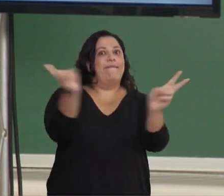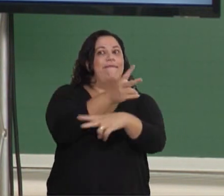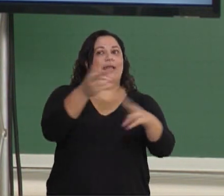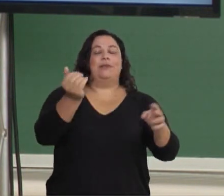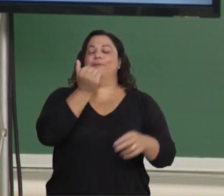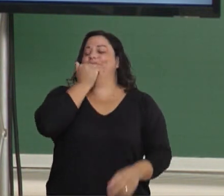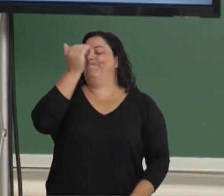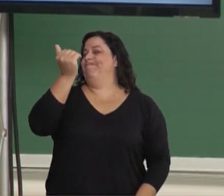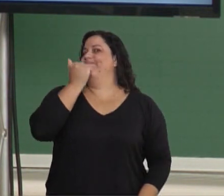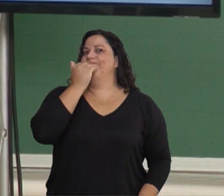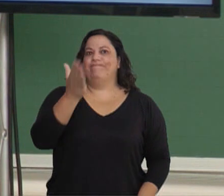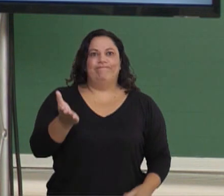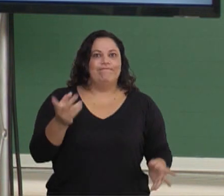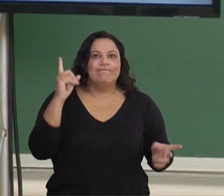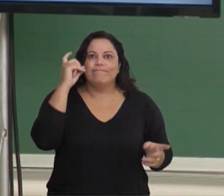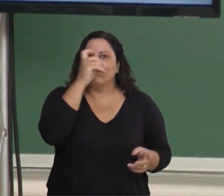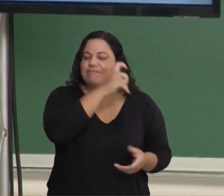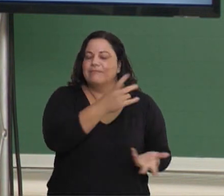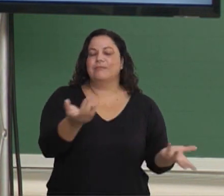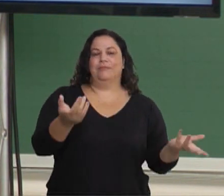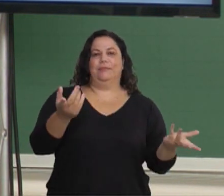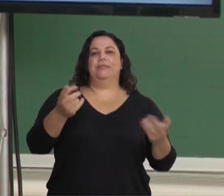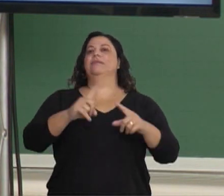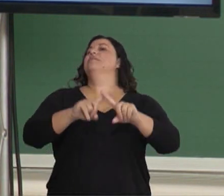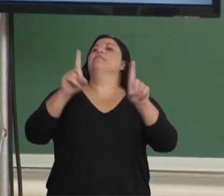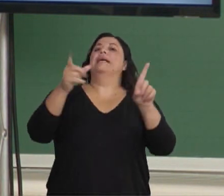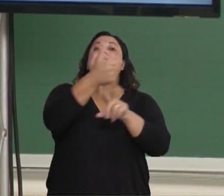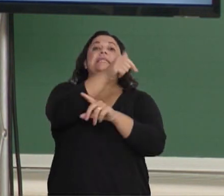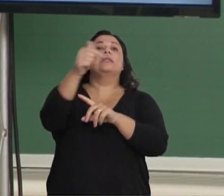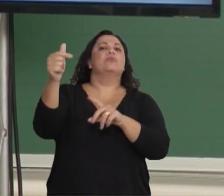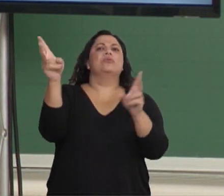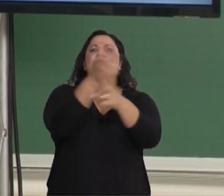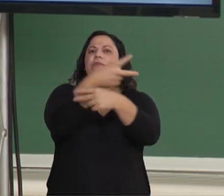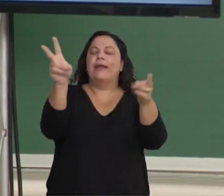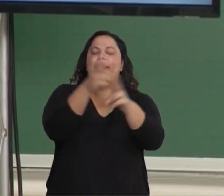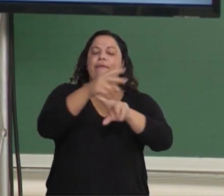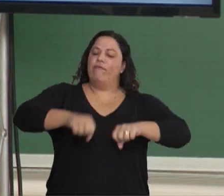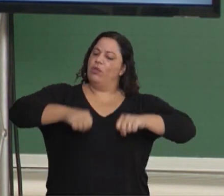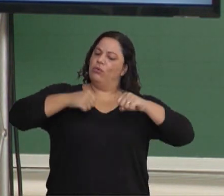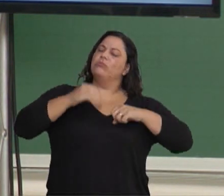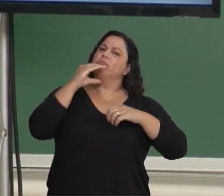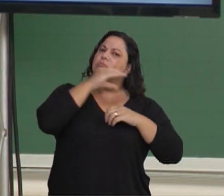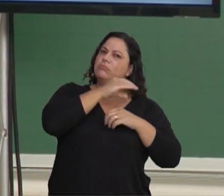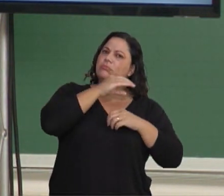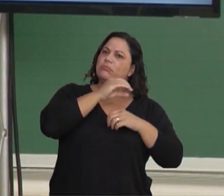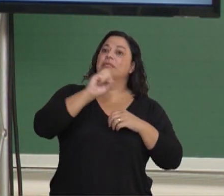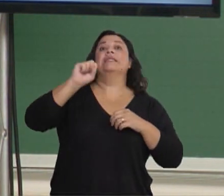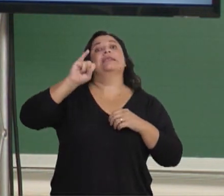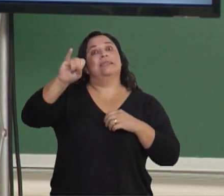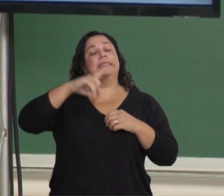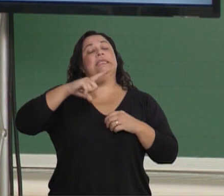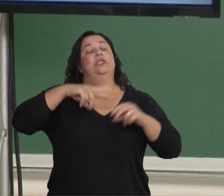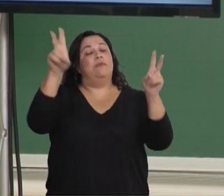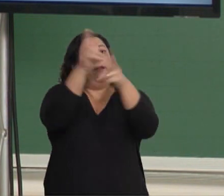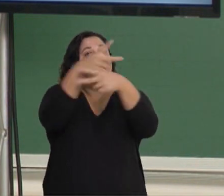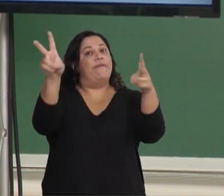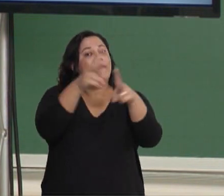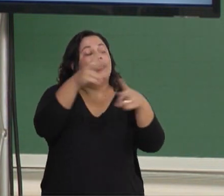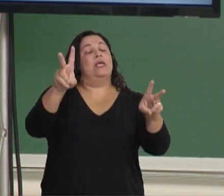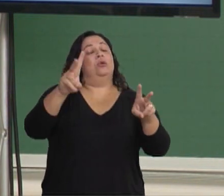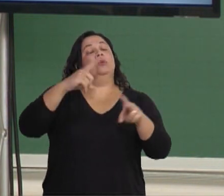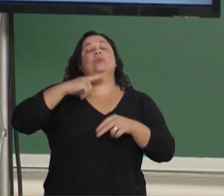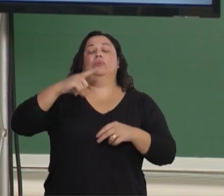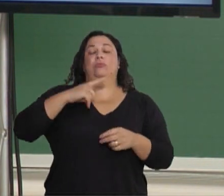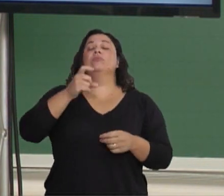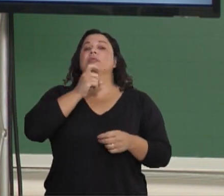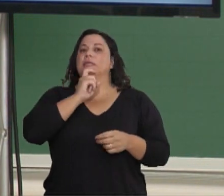vento, já acaba dificultando um pouco a estrutura e aí você acaba passando frio, mesmo estando com uma blusa de lã, ok? Então, assim,